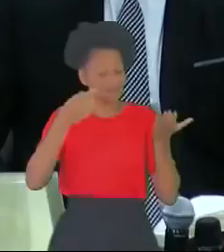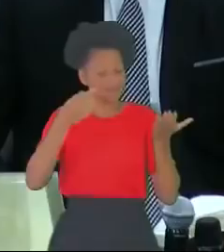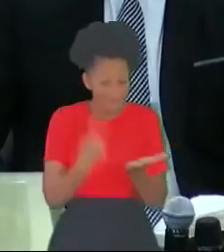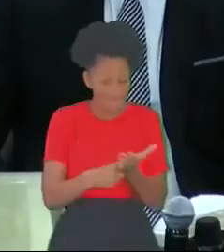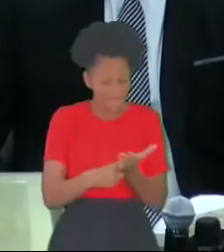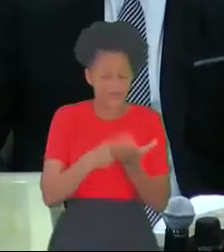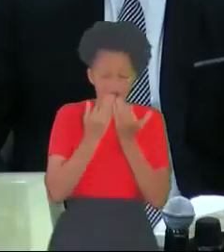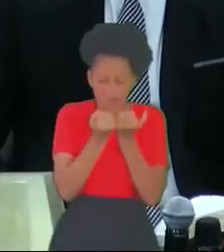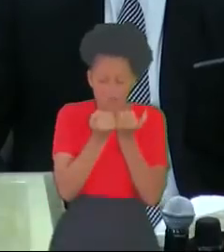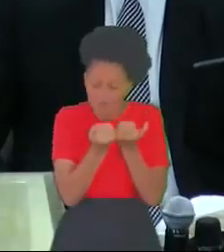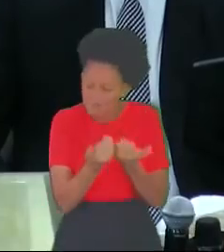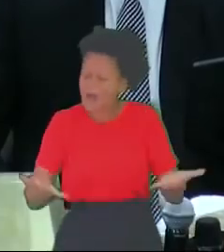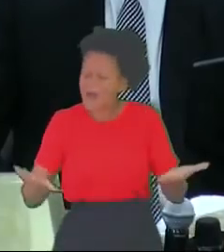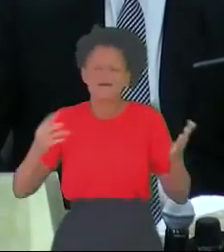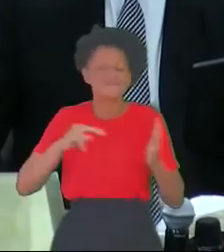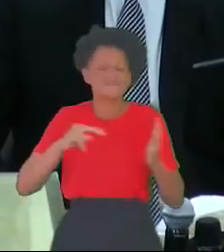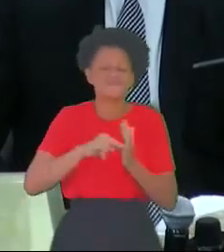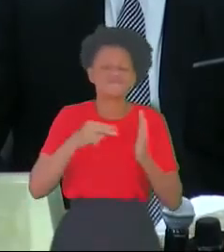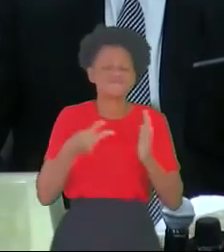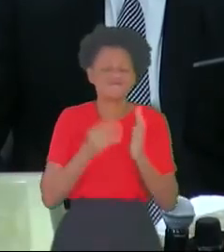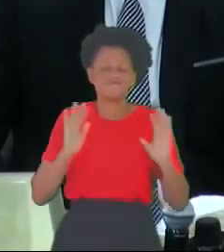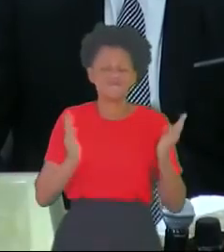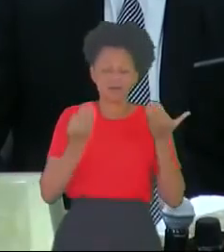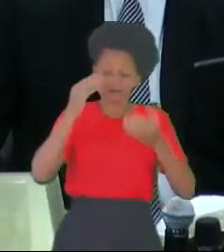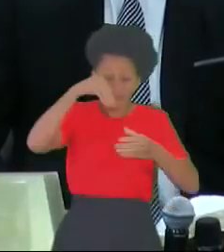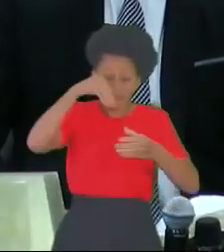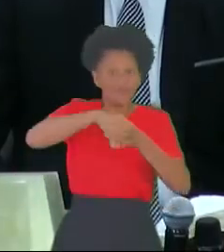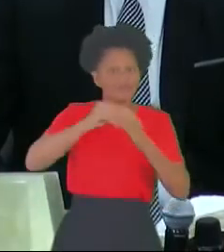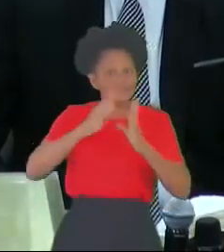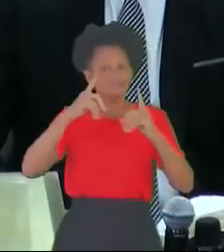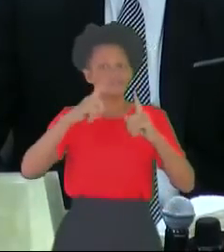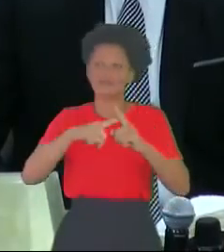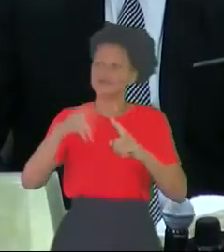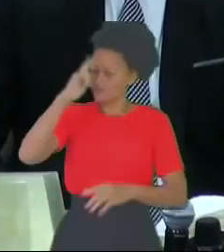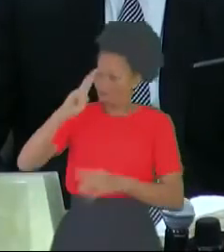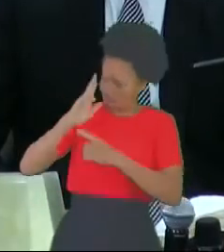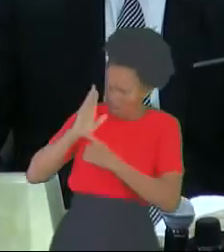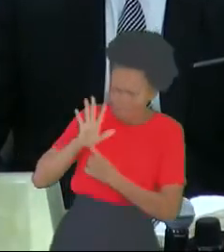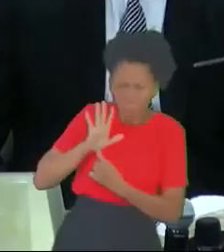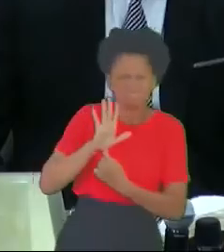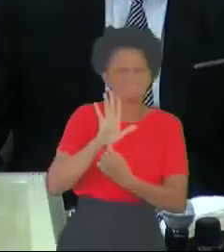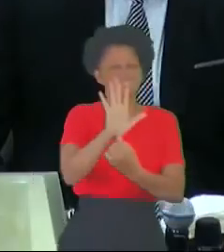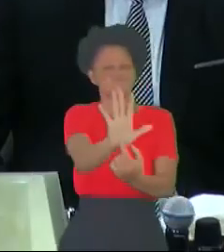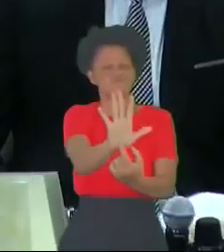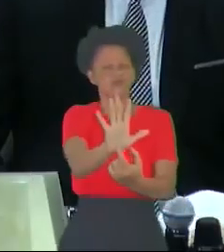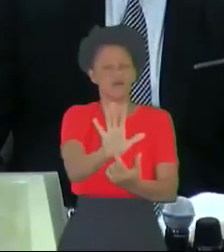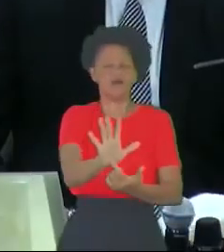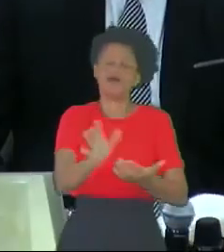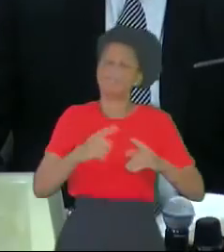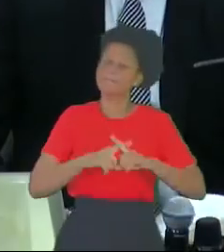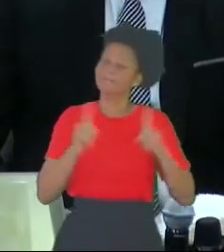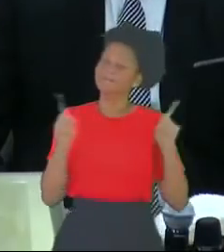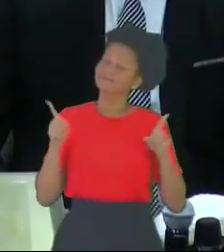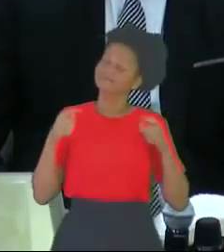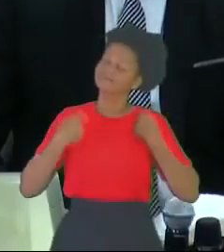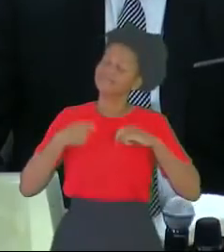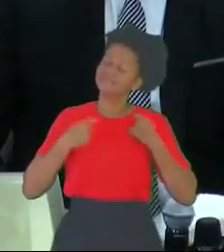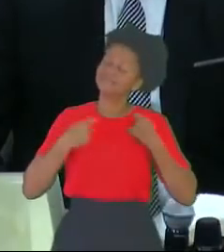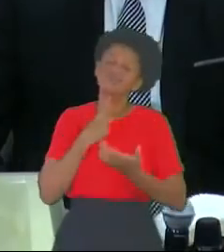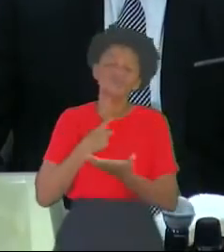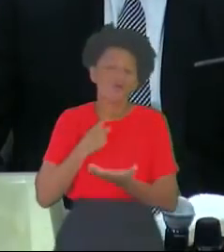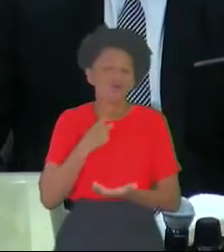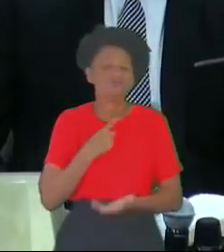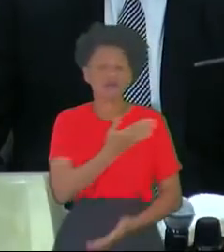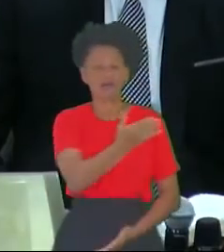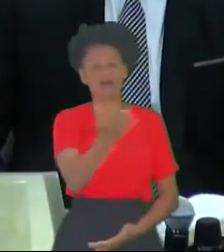nossas igrejas. O Senhor quer se apresentar. Glória a Deus. Agora é preciso que a gente tenha sede. É preciso